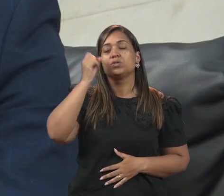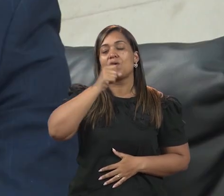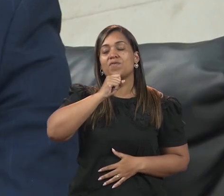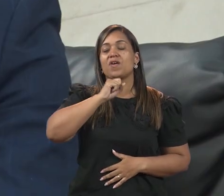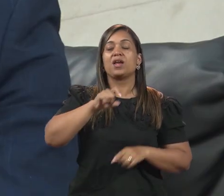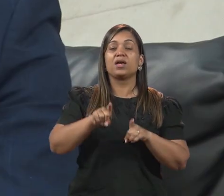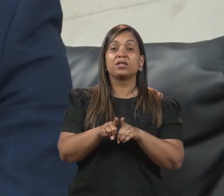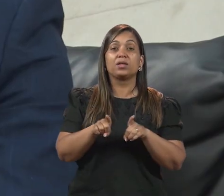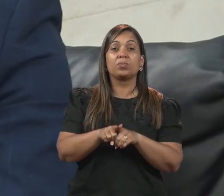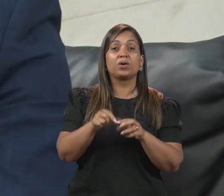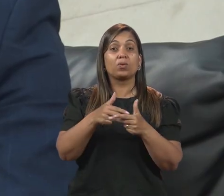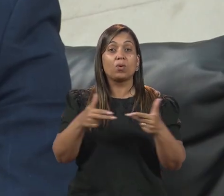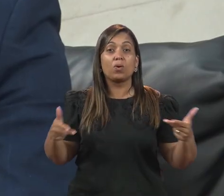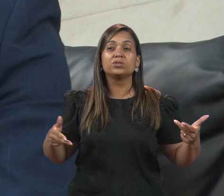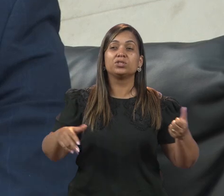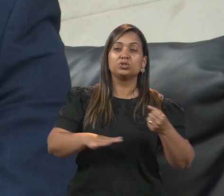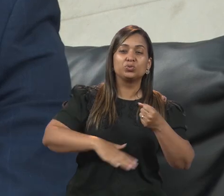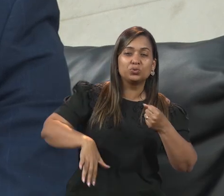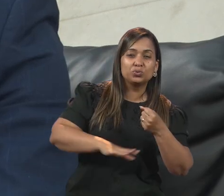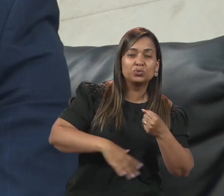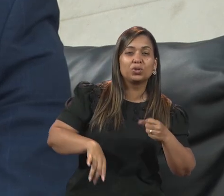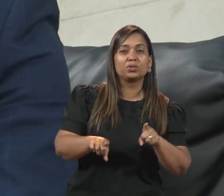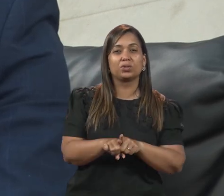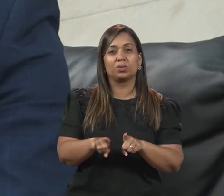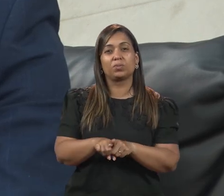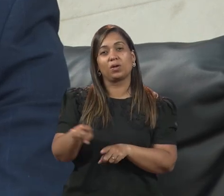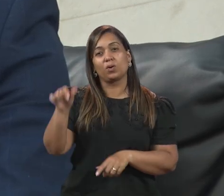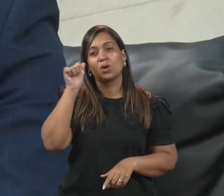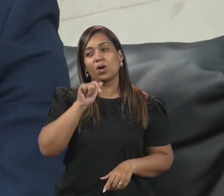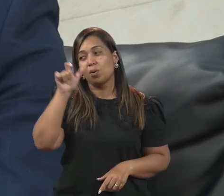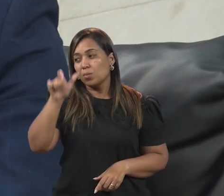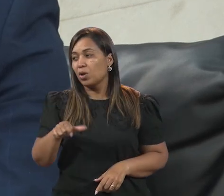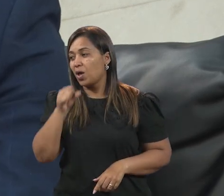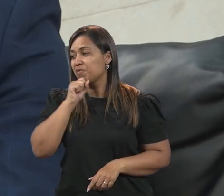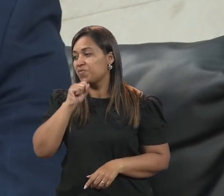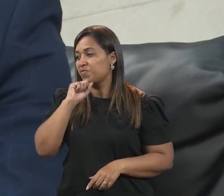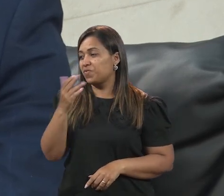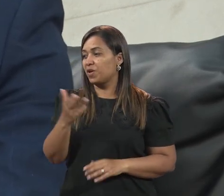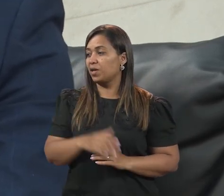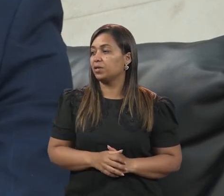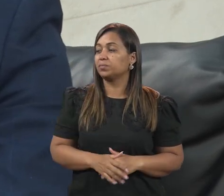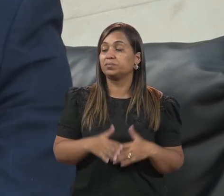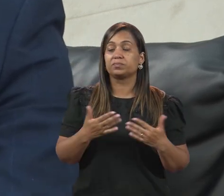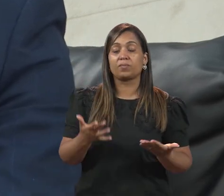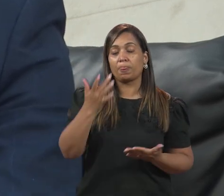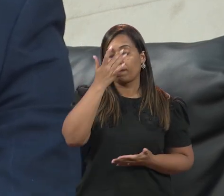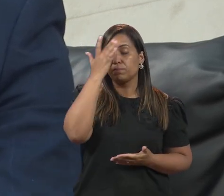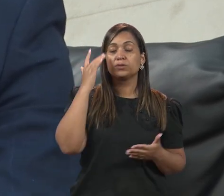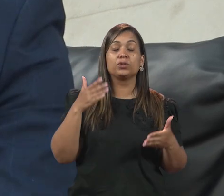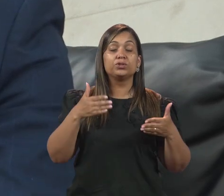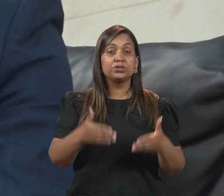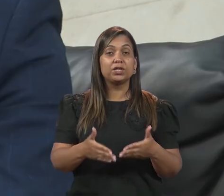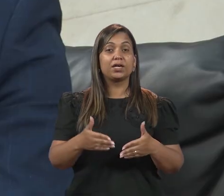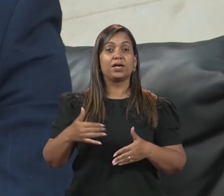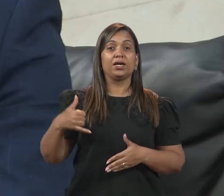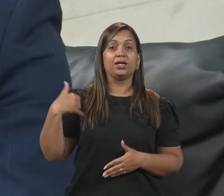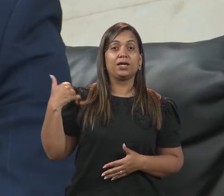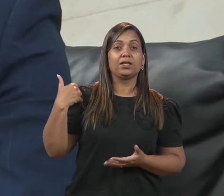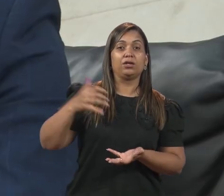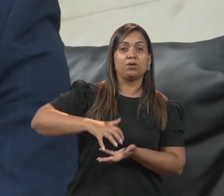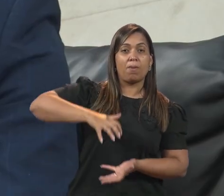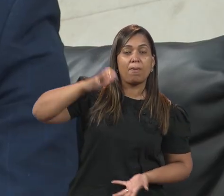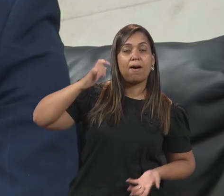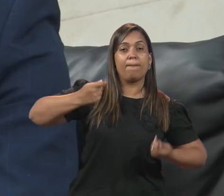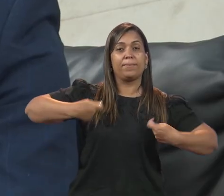e também situações de vulnerabilidade, como o caso dessa senhora. Então, acho que quando a pessoa chega na melhor idade,